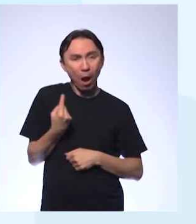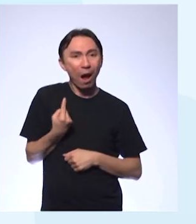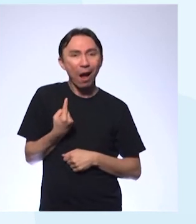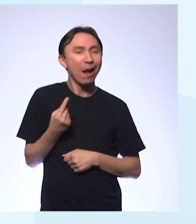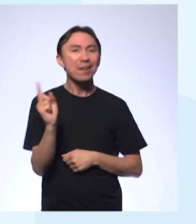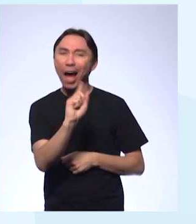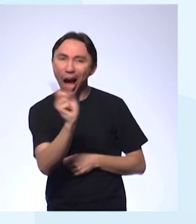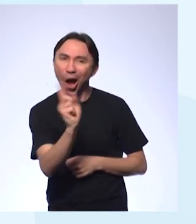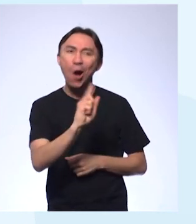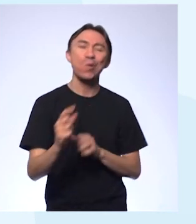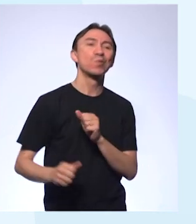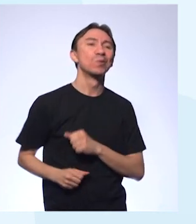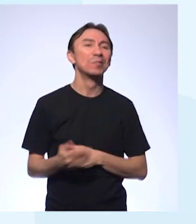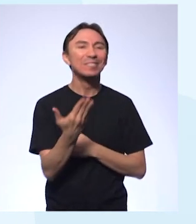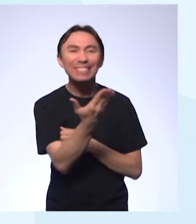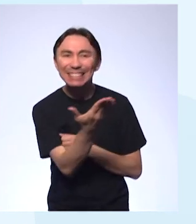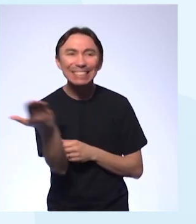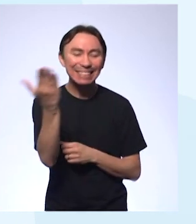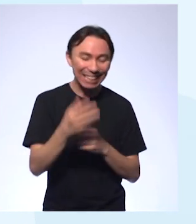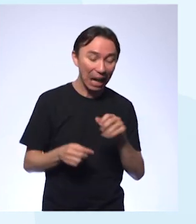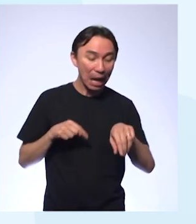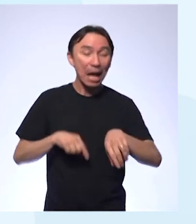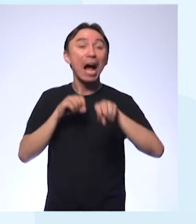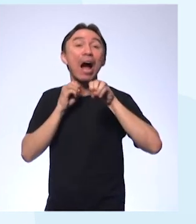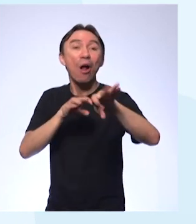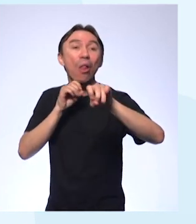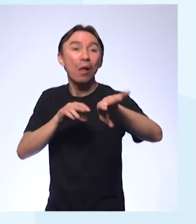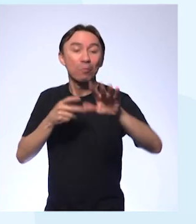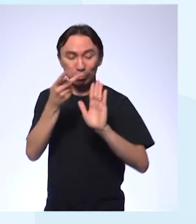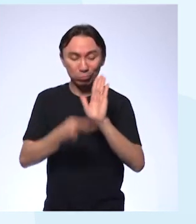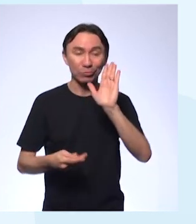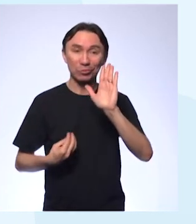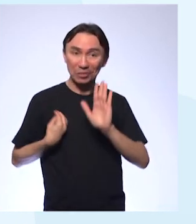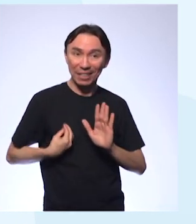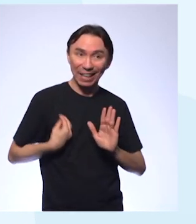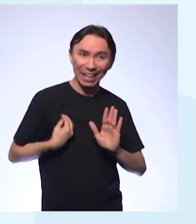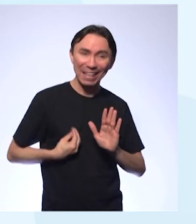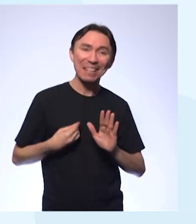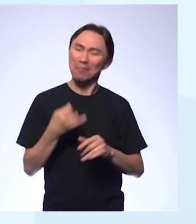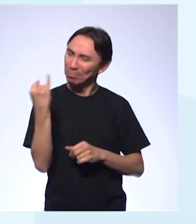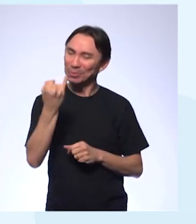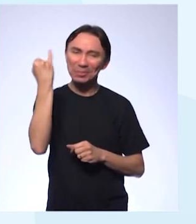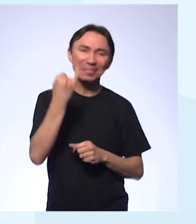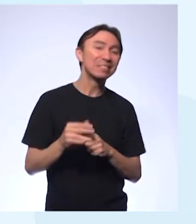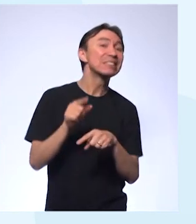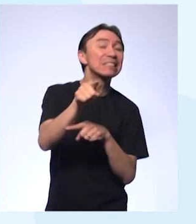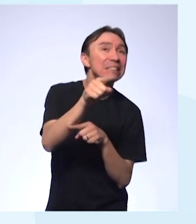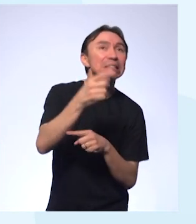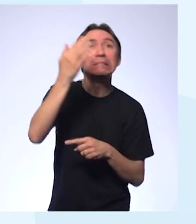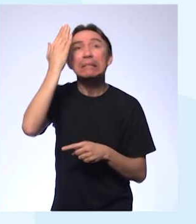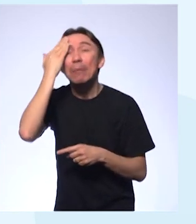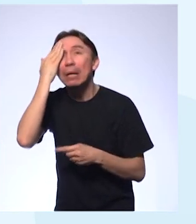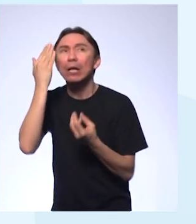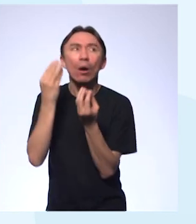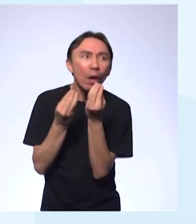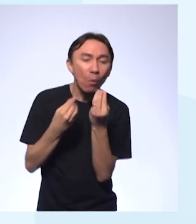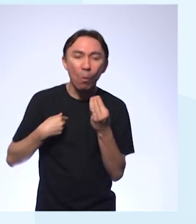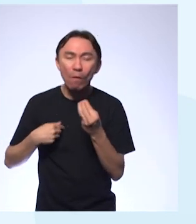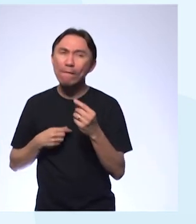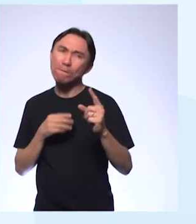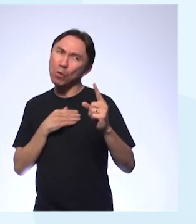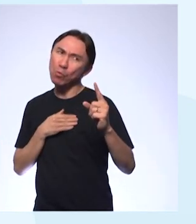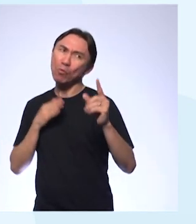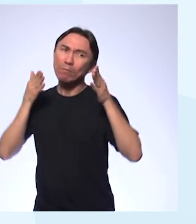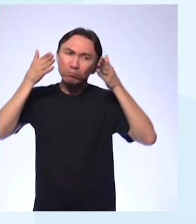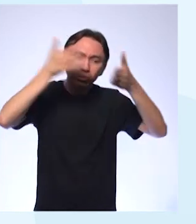do projeto de vida são tão importantes quanto saber aonde se quer chegar. Então, vocês já perceberam que o projeto de